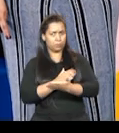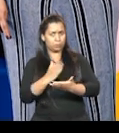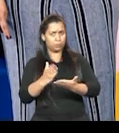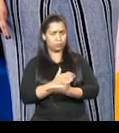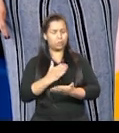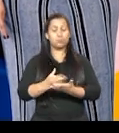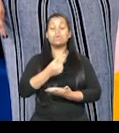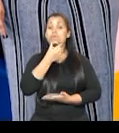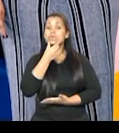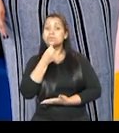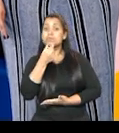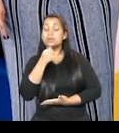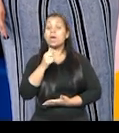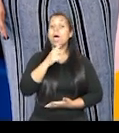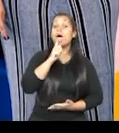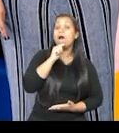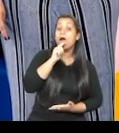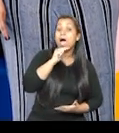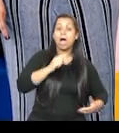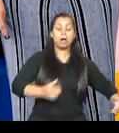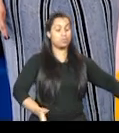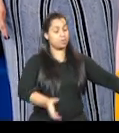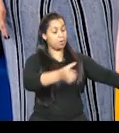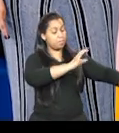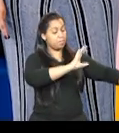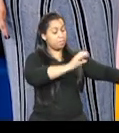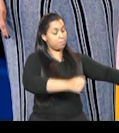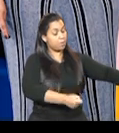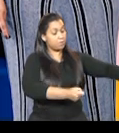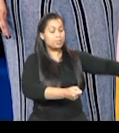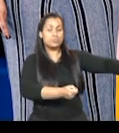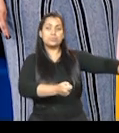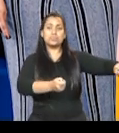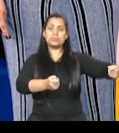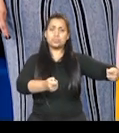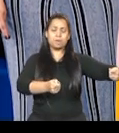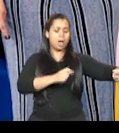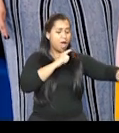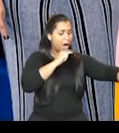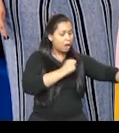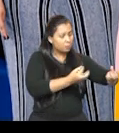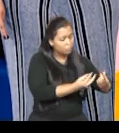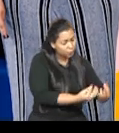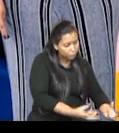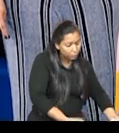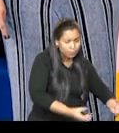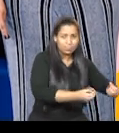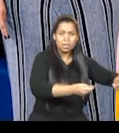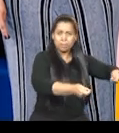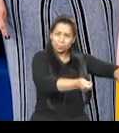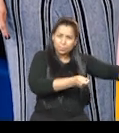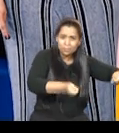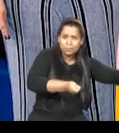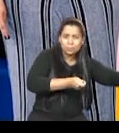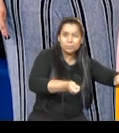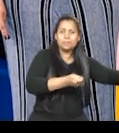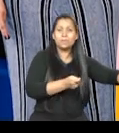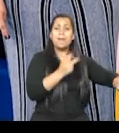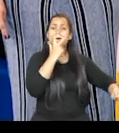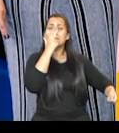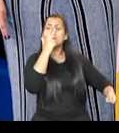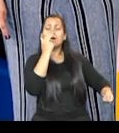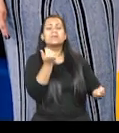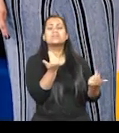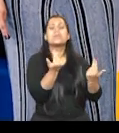um menino que carregava água na peneira. A mãe disse que carregar água na peneira era o mesmo que roubar um